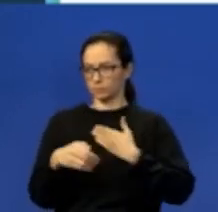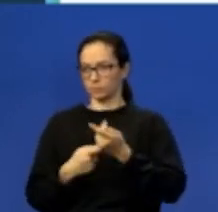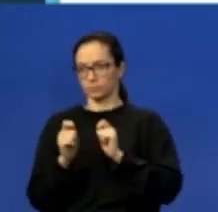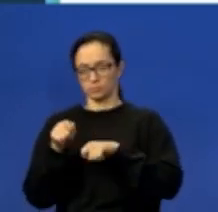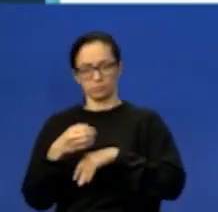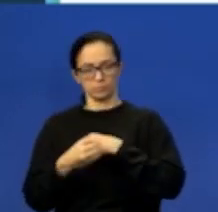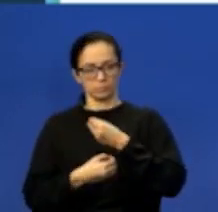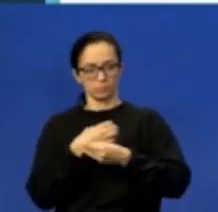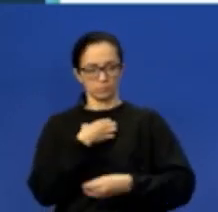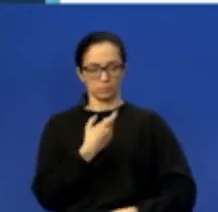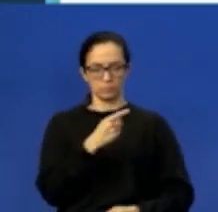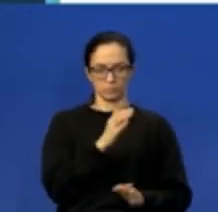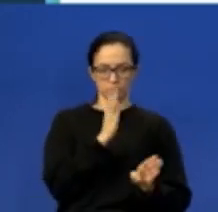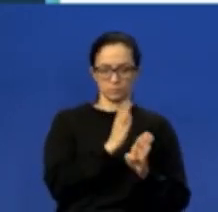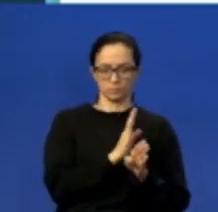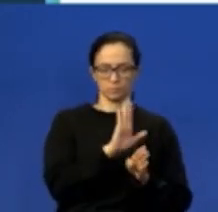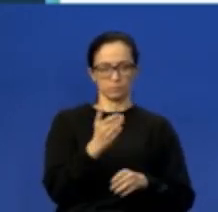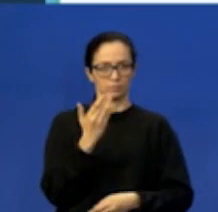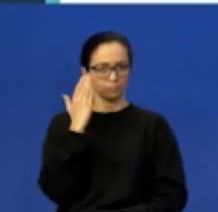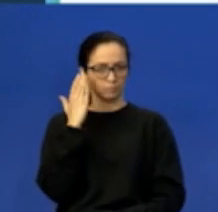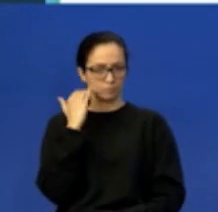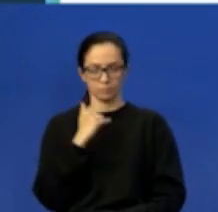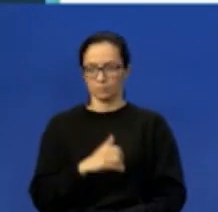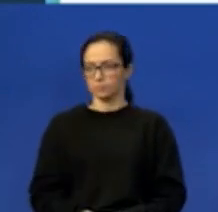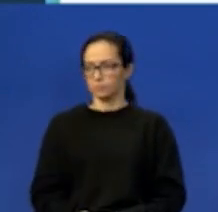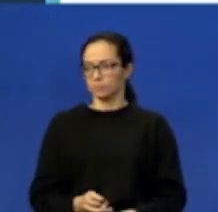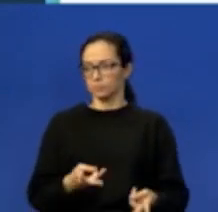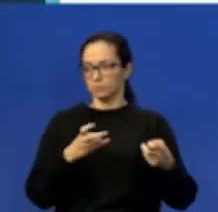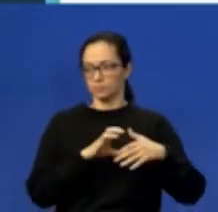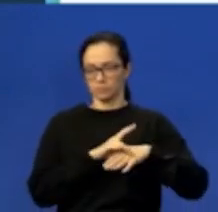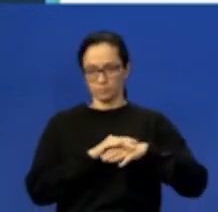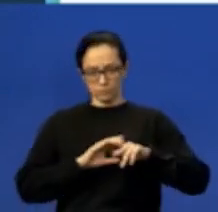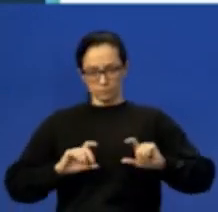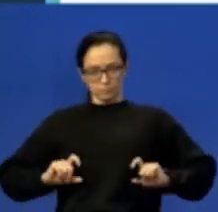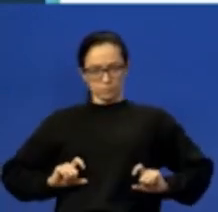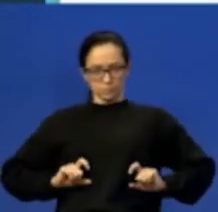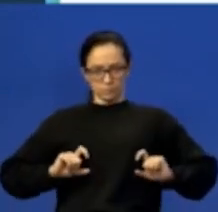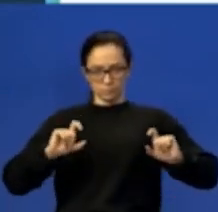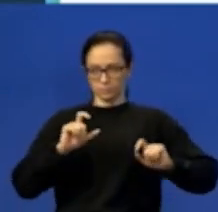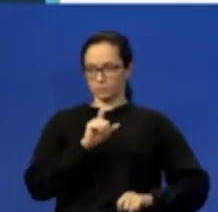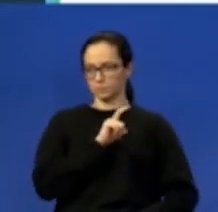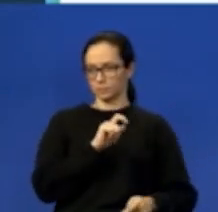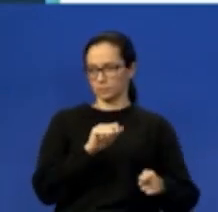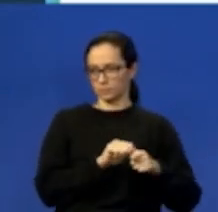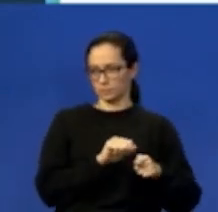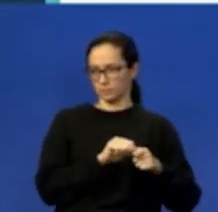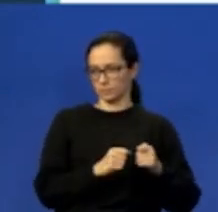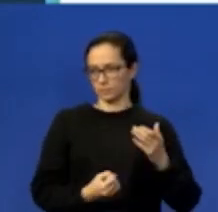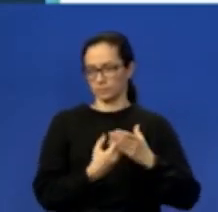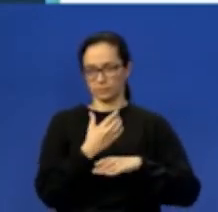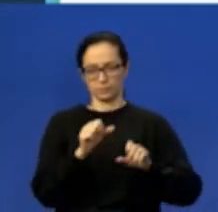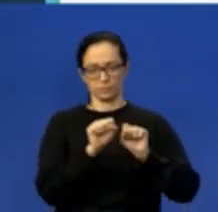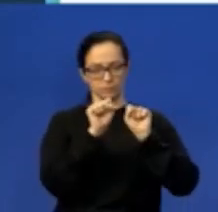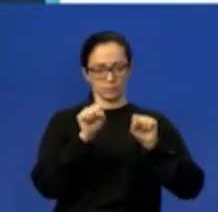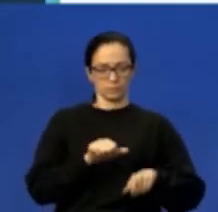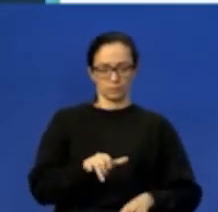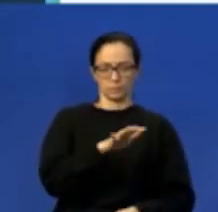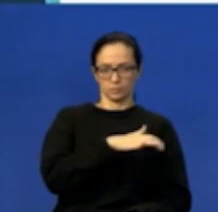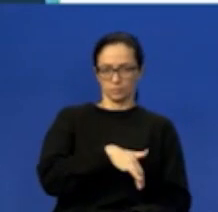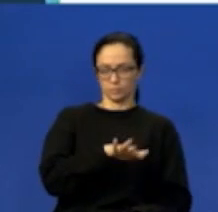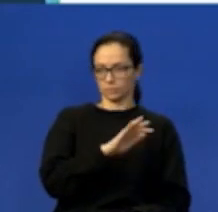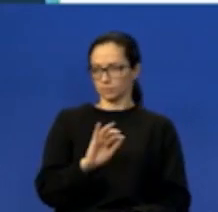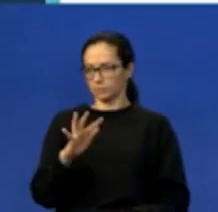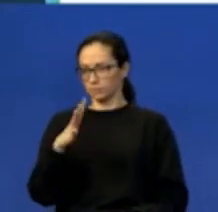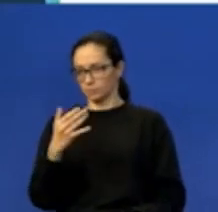já tem um diagnóstico previamente definido, estão nas doenças renais e do próprio trato urinário, as doenças sistêmicas ou